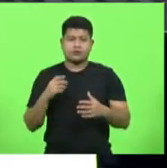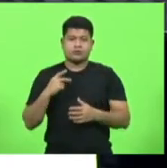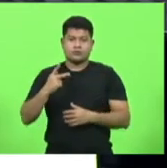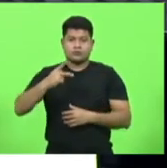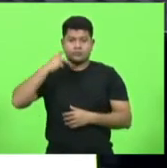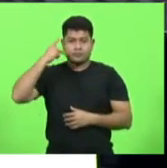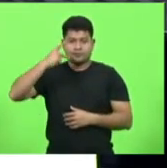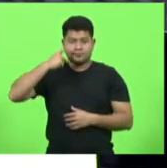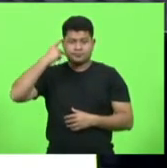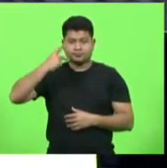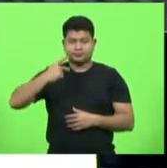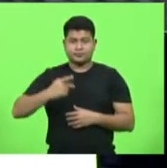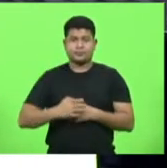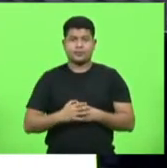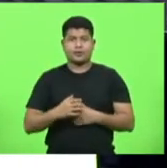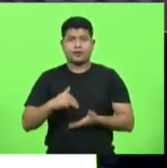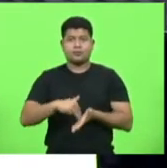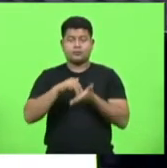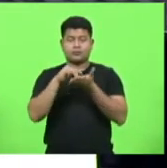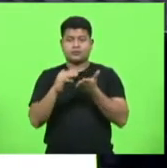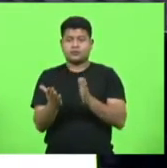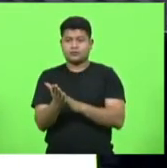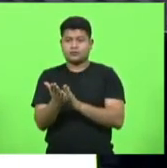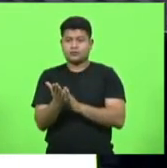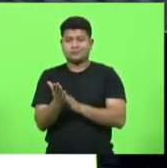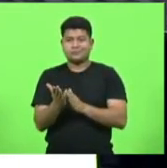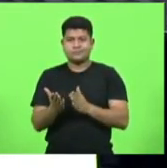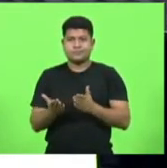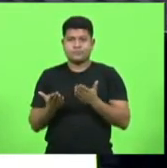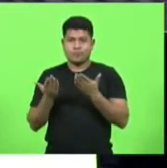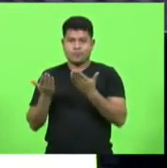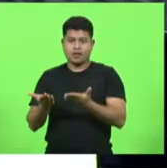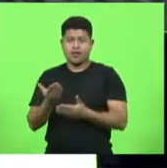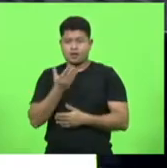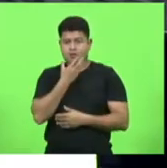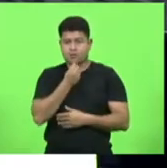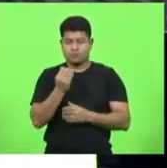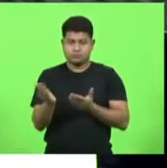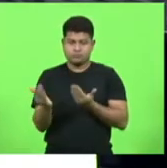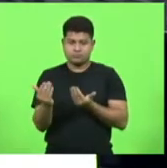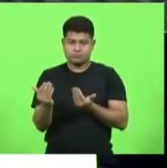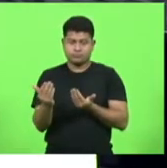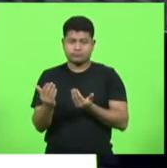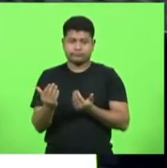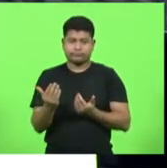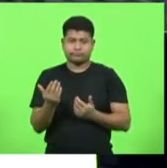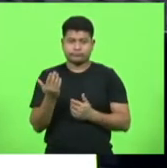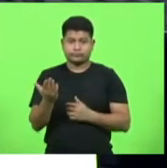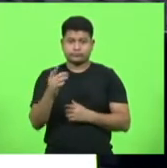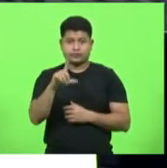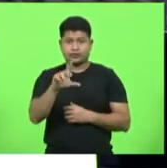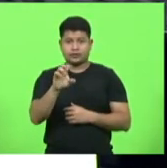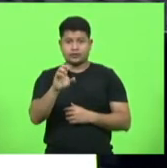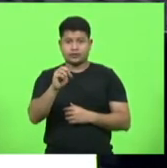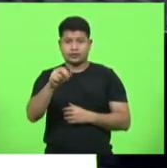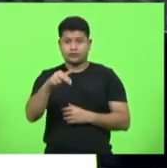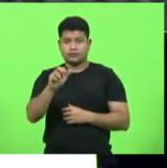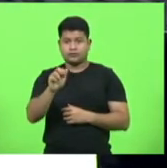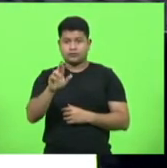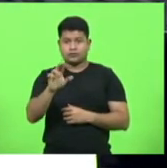moção de aplauso, que esse jovem Leonardo Rames é um